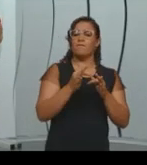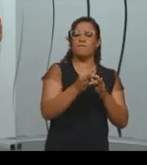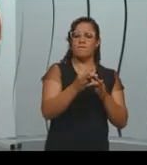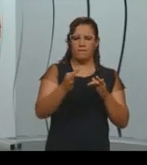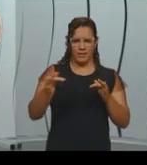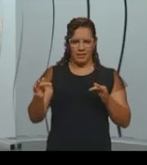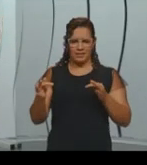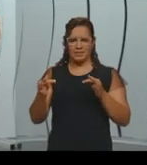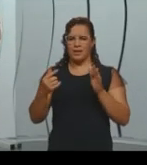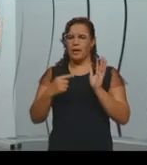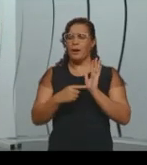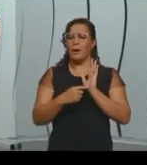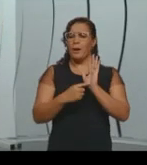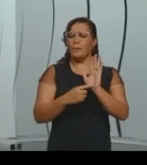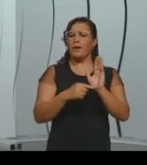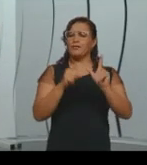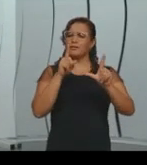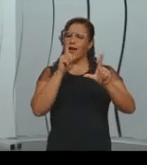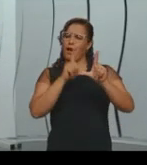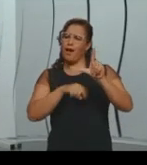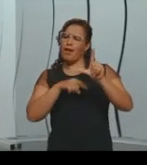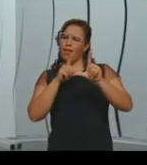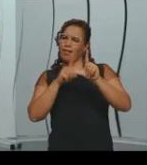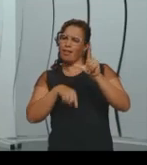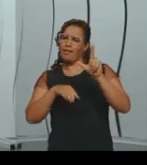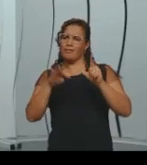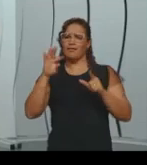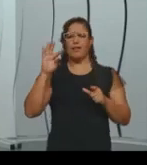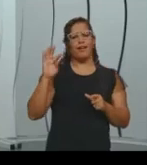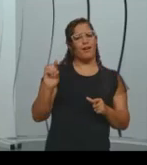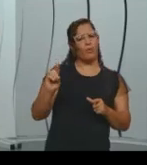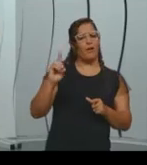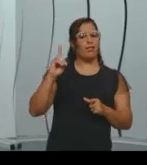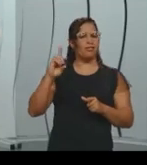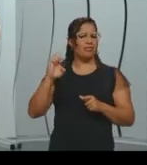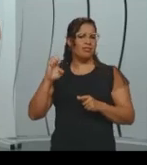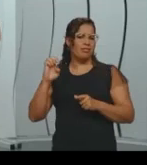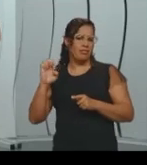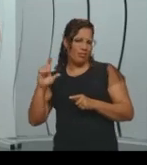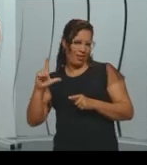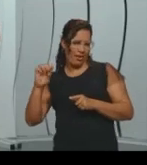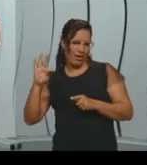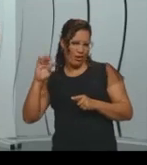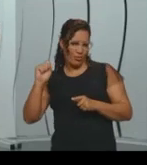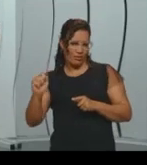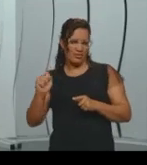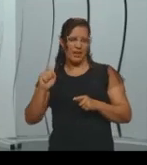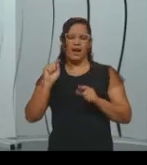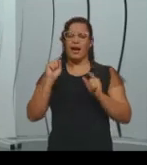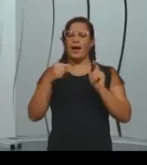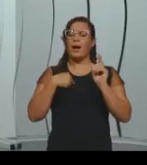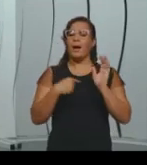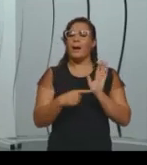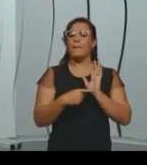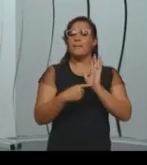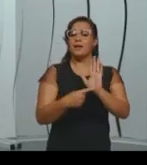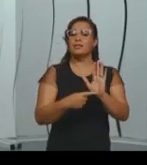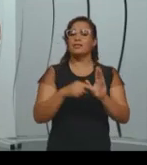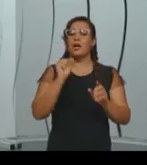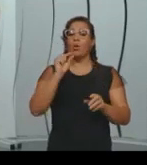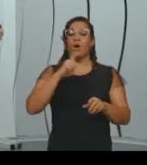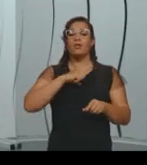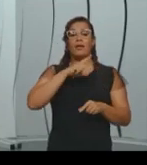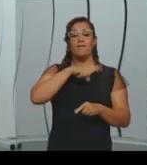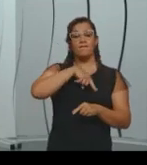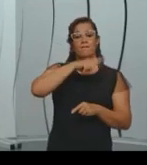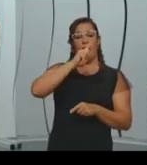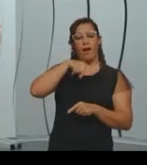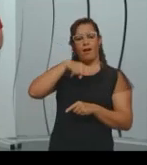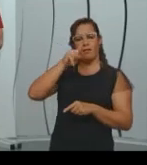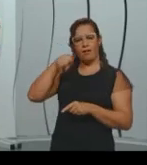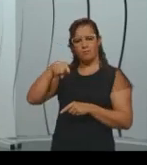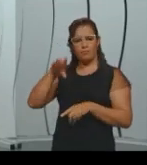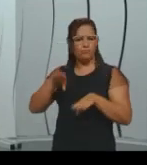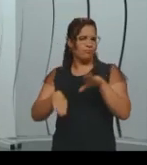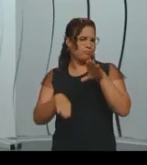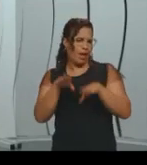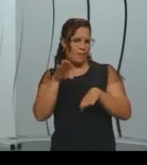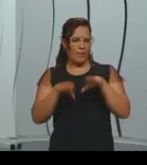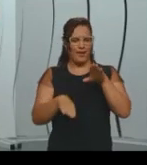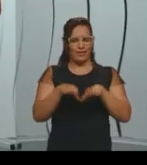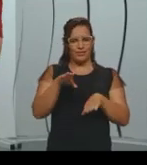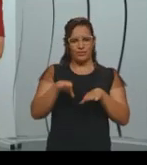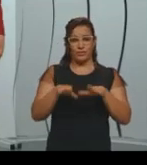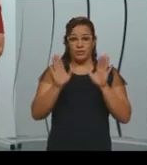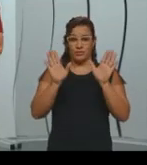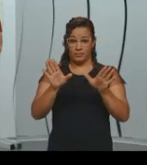aparecer a letra delta em uma expressão, ela vai representar para a gente uma variação daquela grandeza. Então,